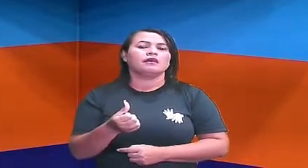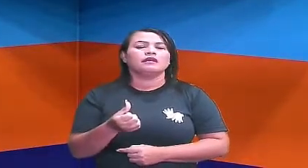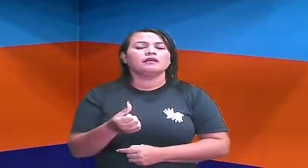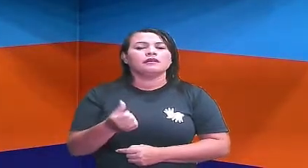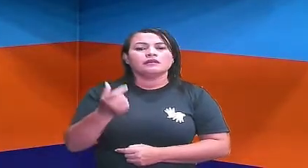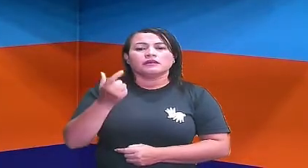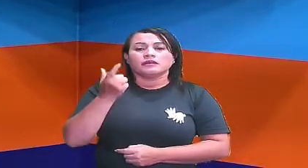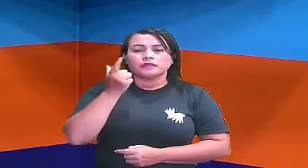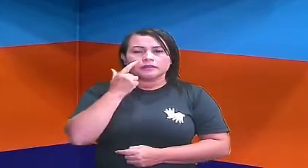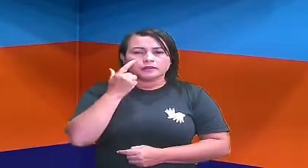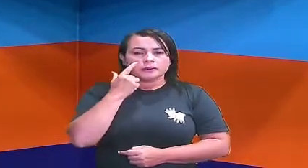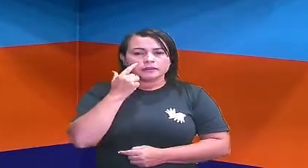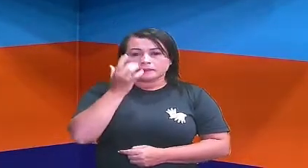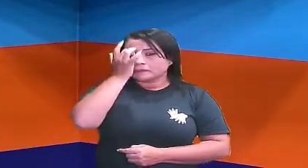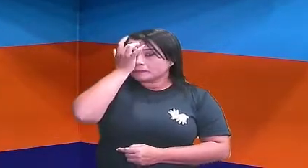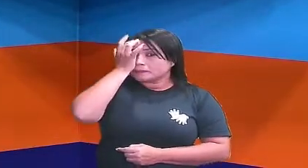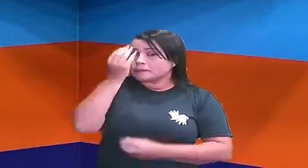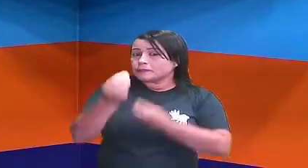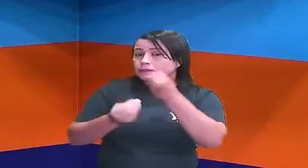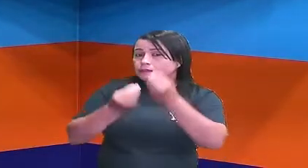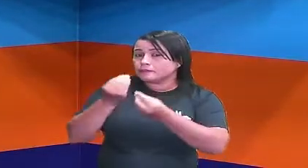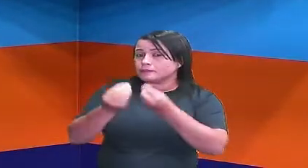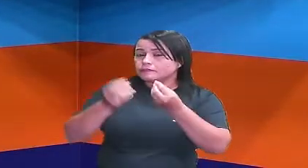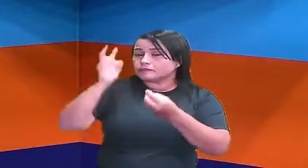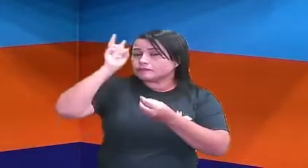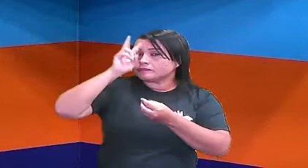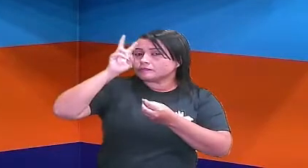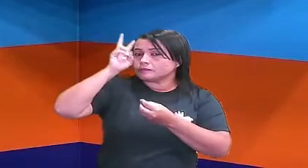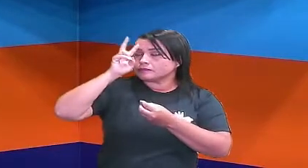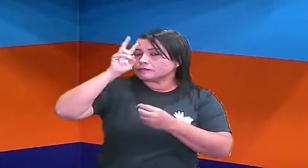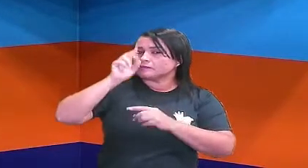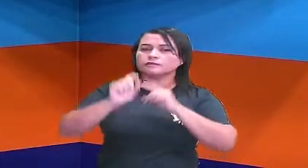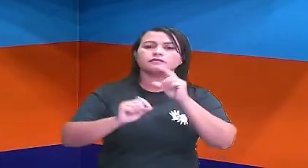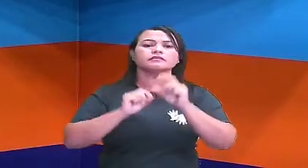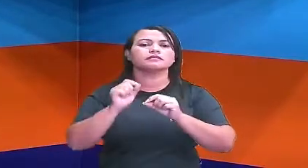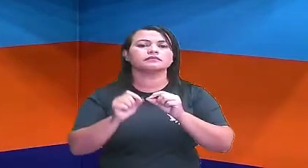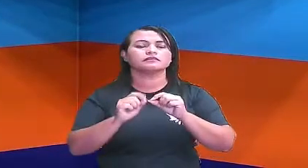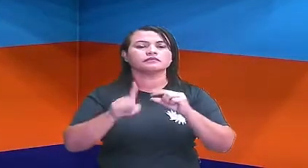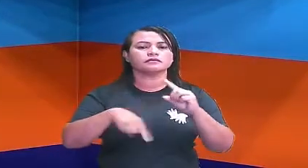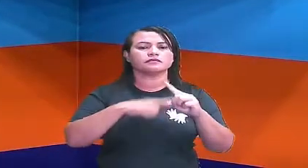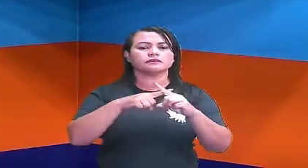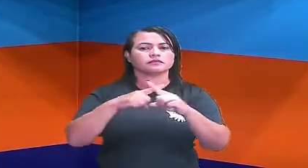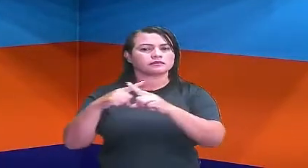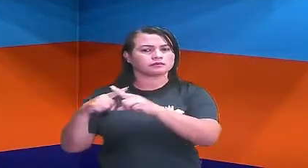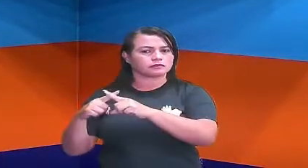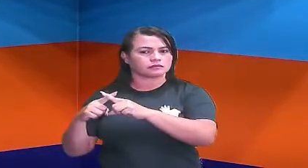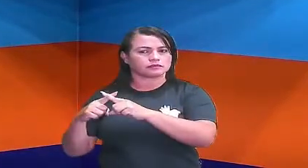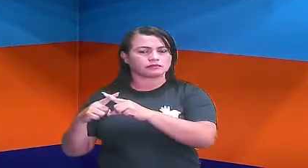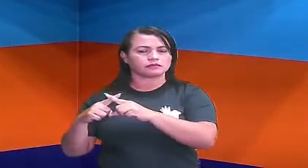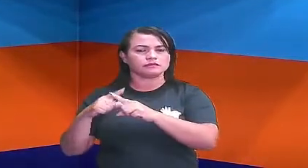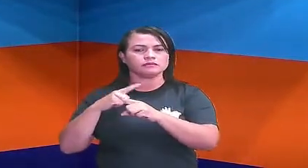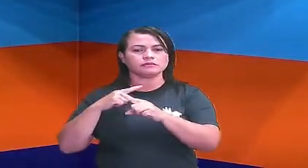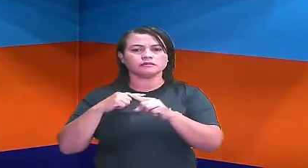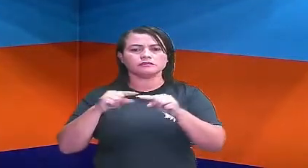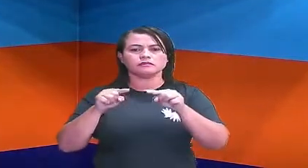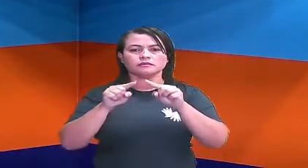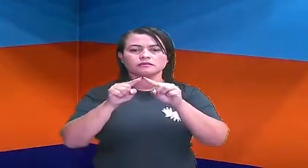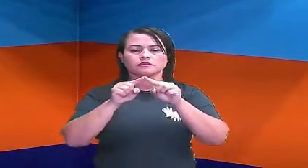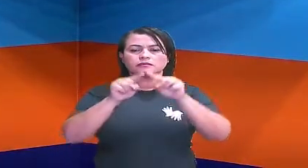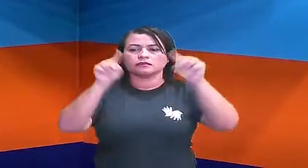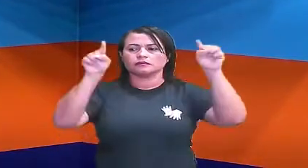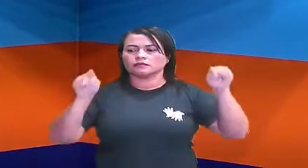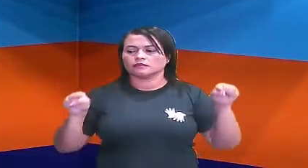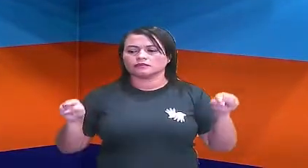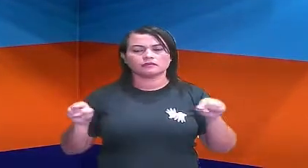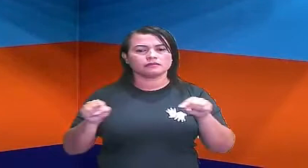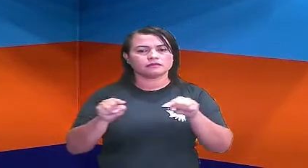Vamos facilitar. Lembra lá de multiplicação da configuração